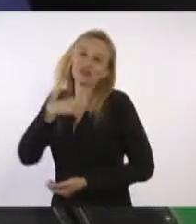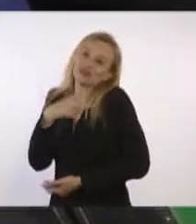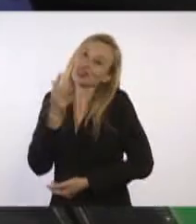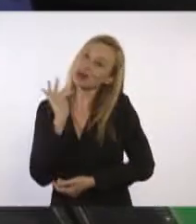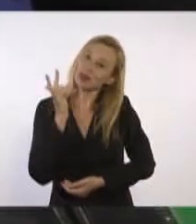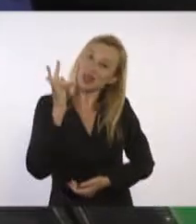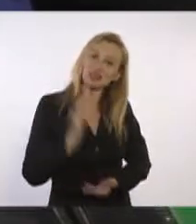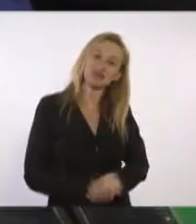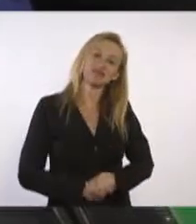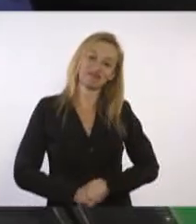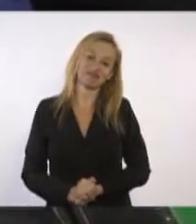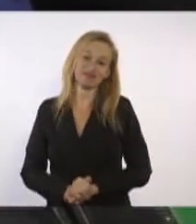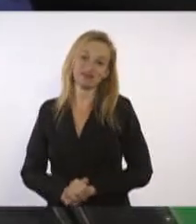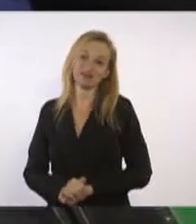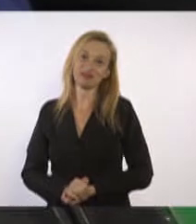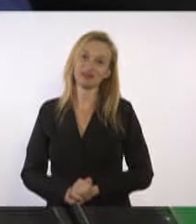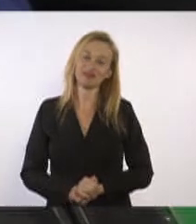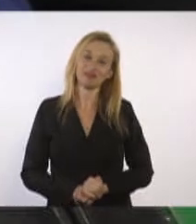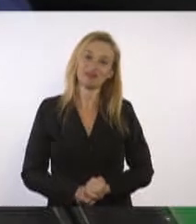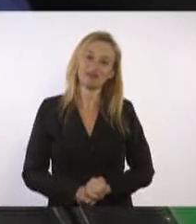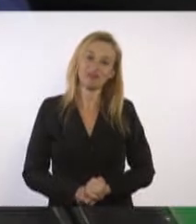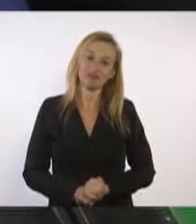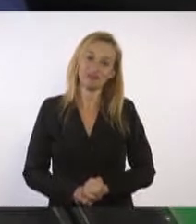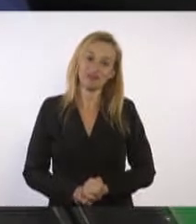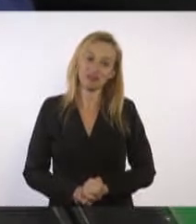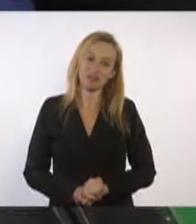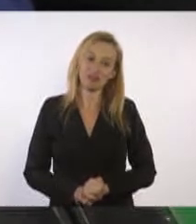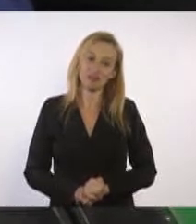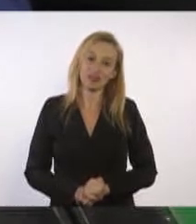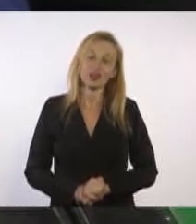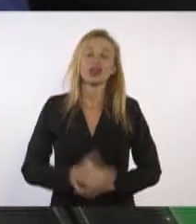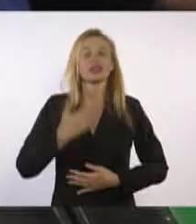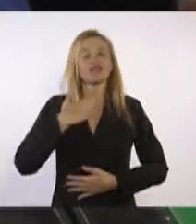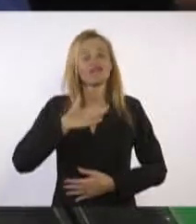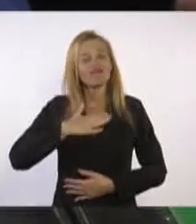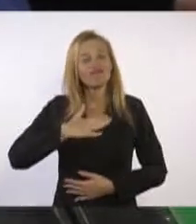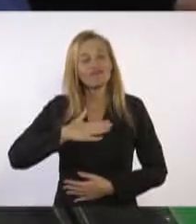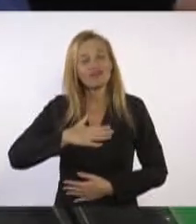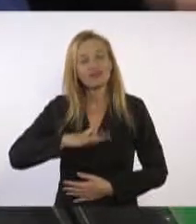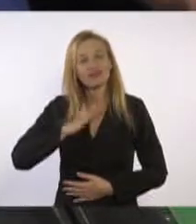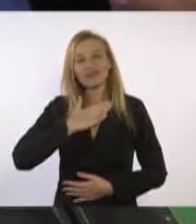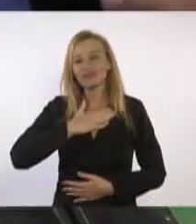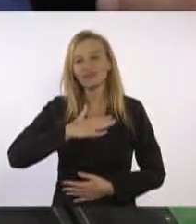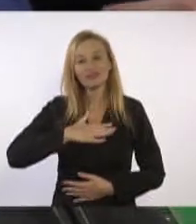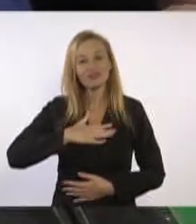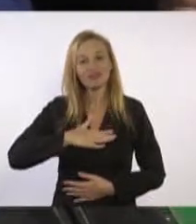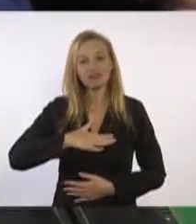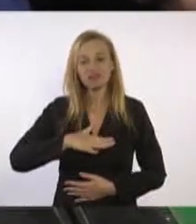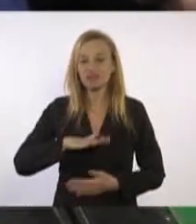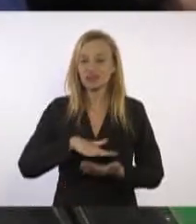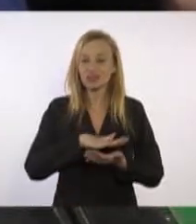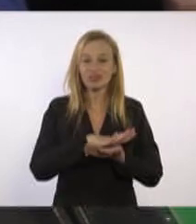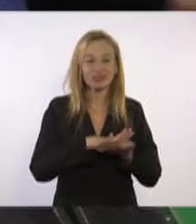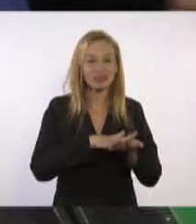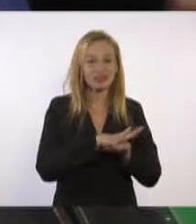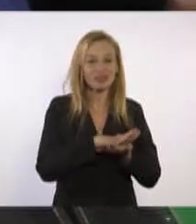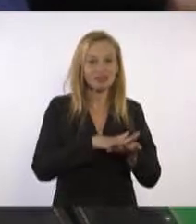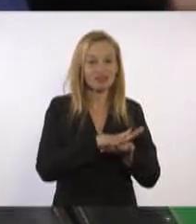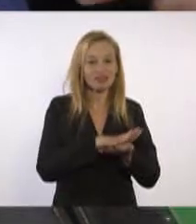brevemente. E agindo com muita tranquilidade, sem levar nada para o campo pessoal,